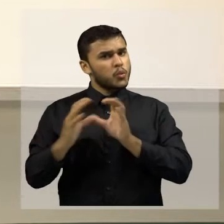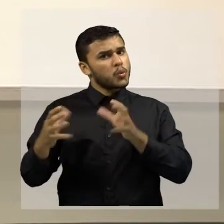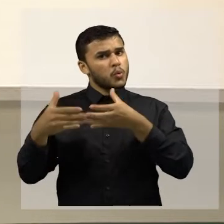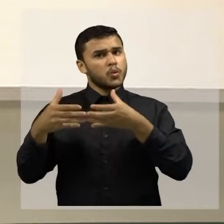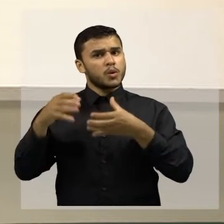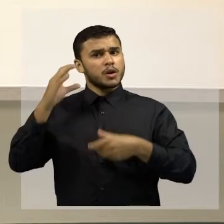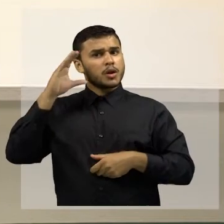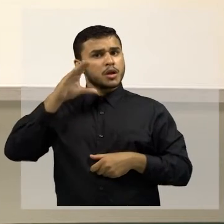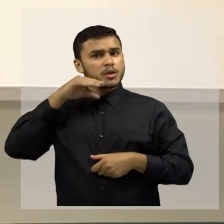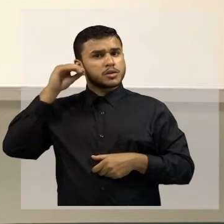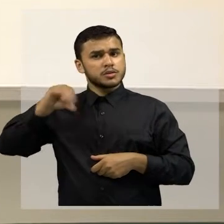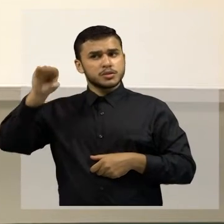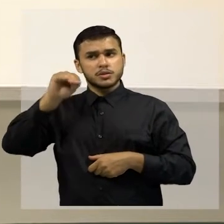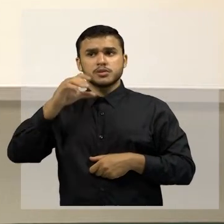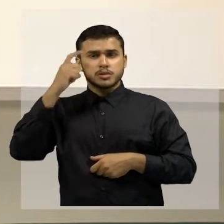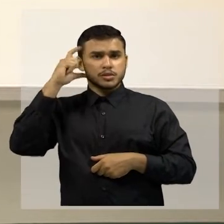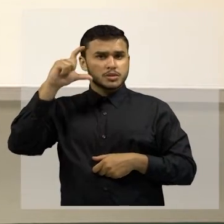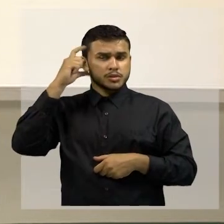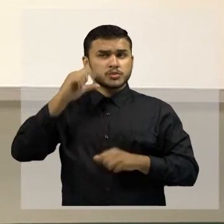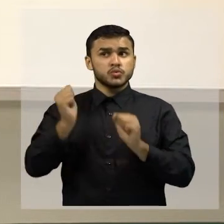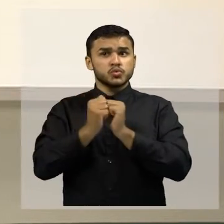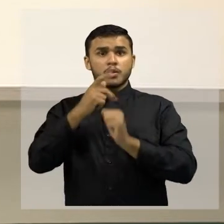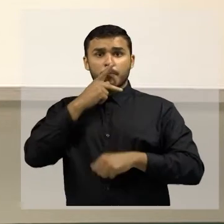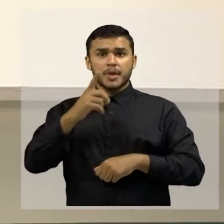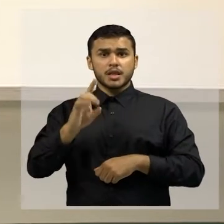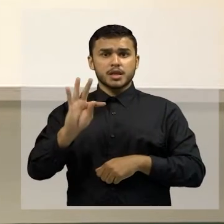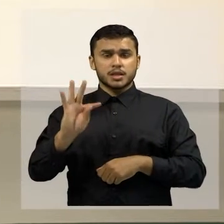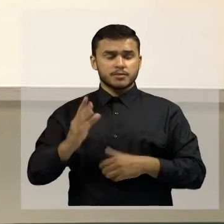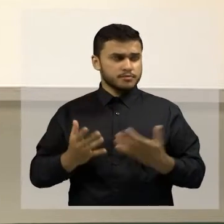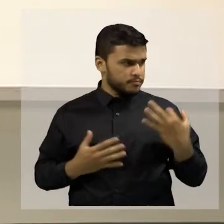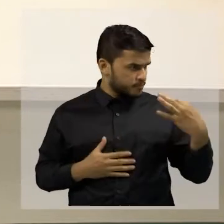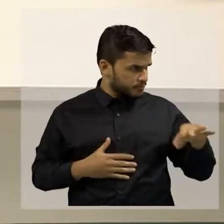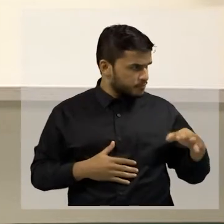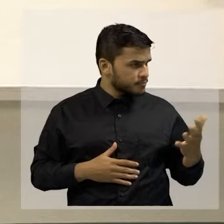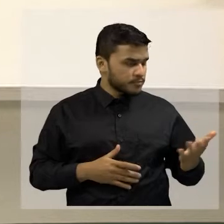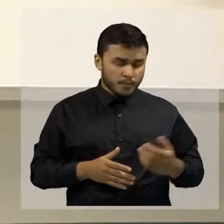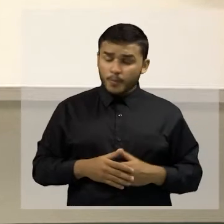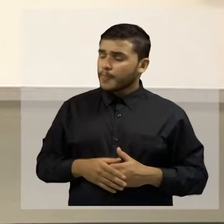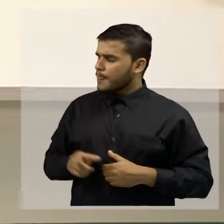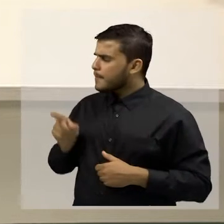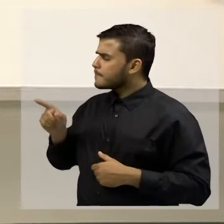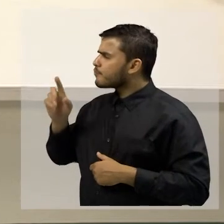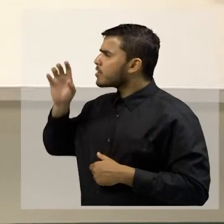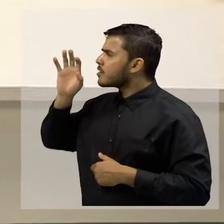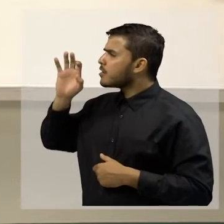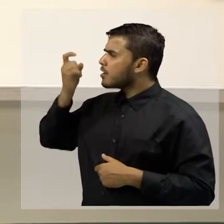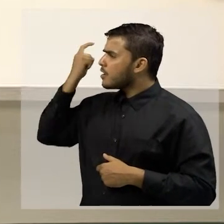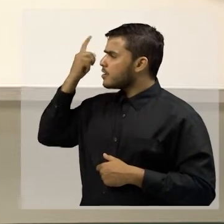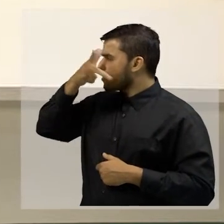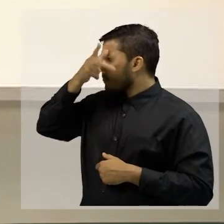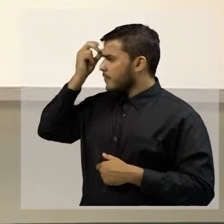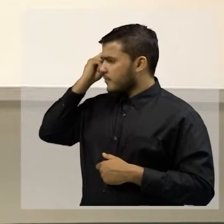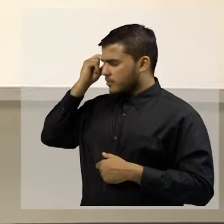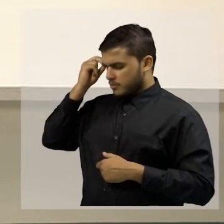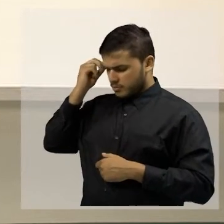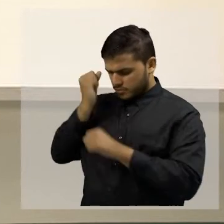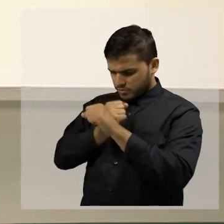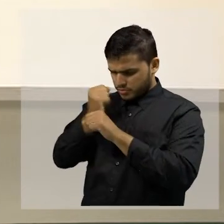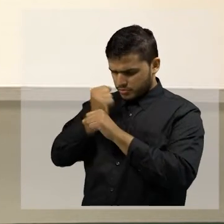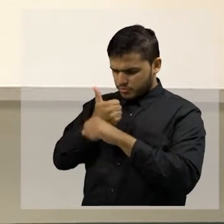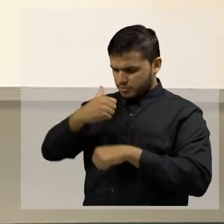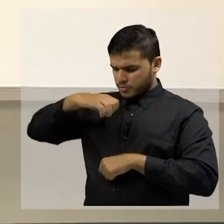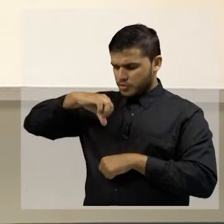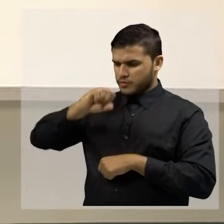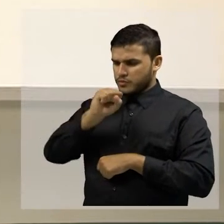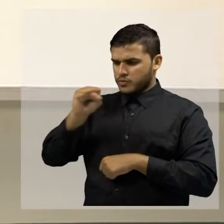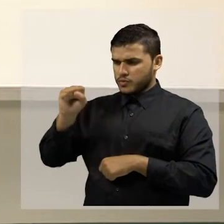grupo, né, do grupo cirista. Quando Ciro Gomes deixou a prefeitura, ele se elegeu em 88,